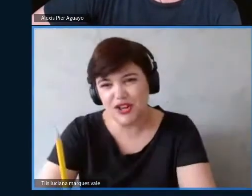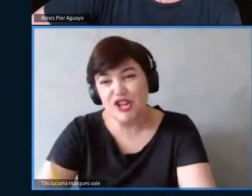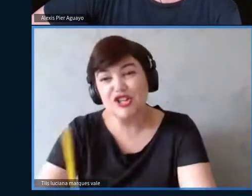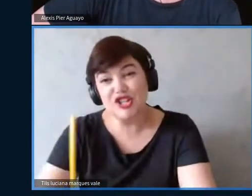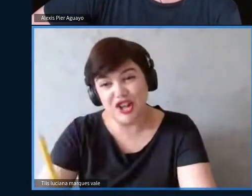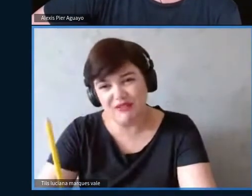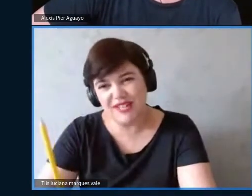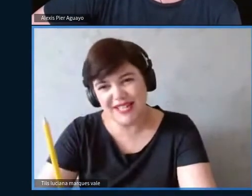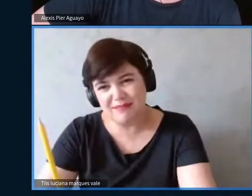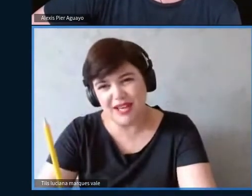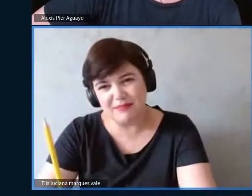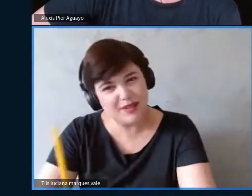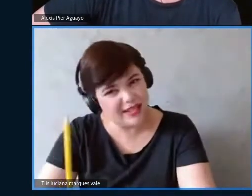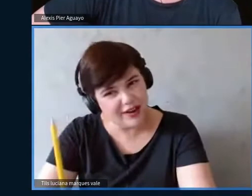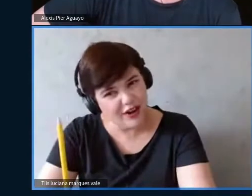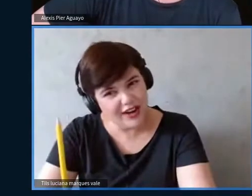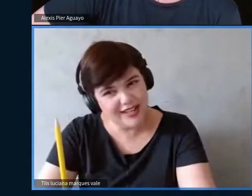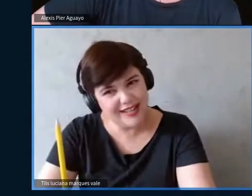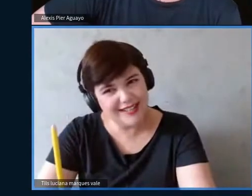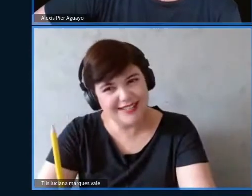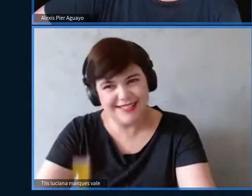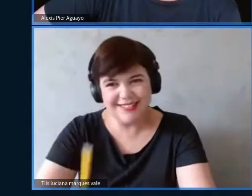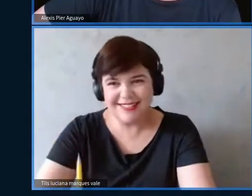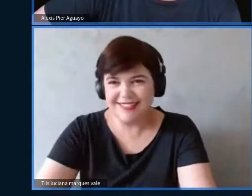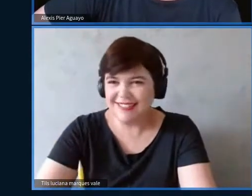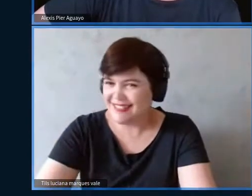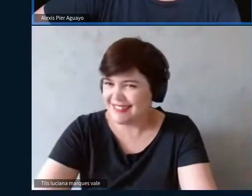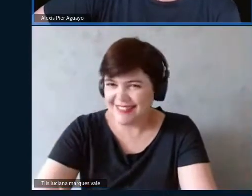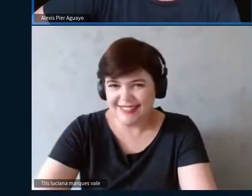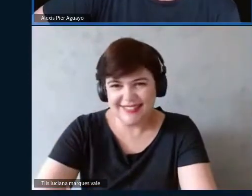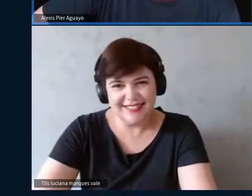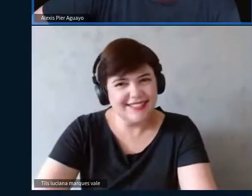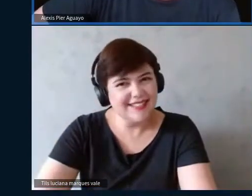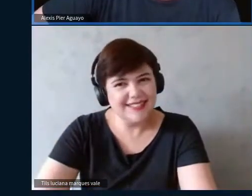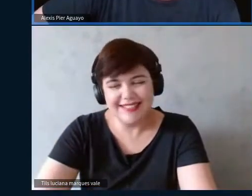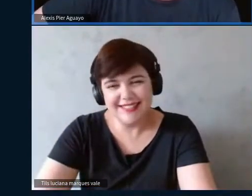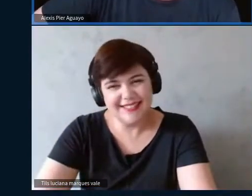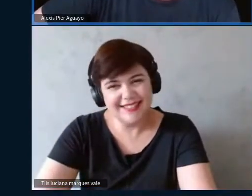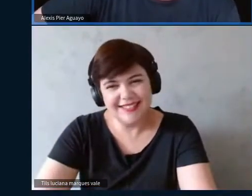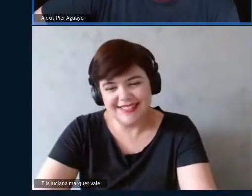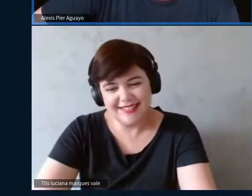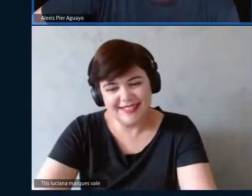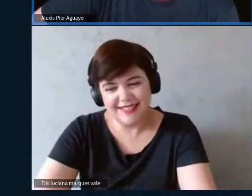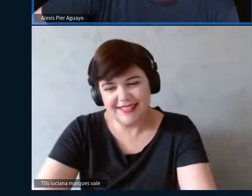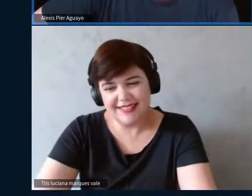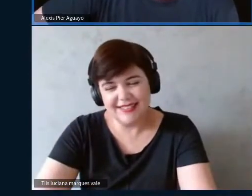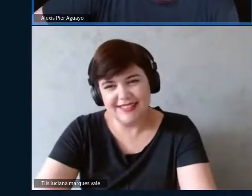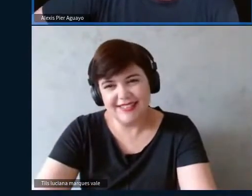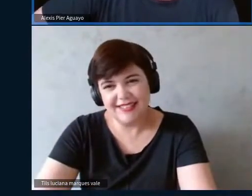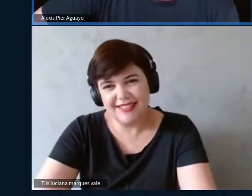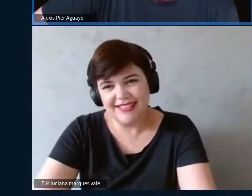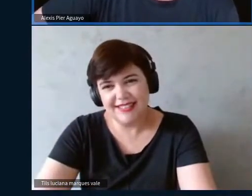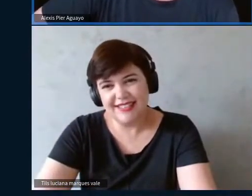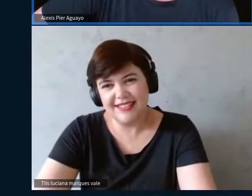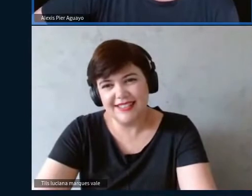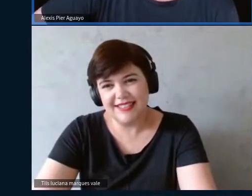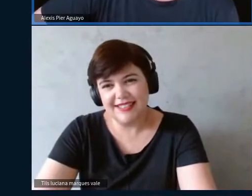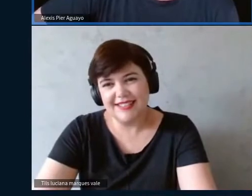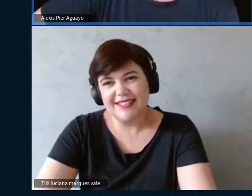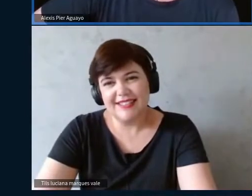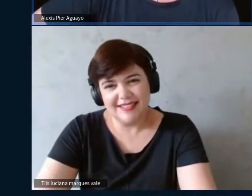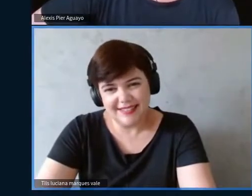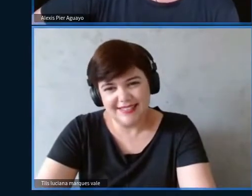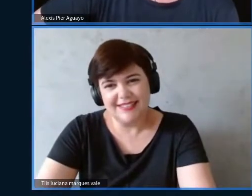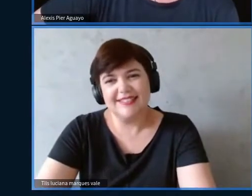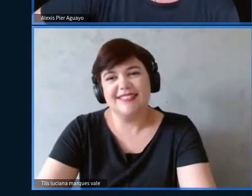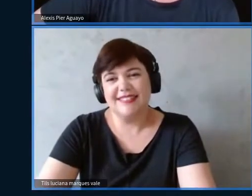meu filho. Só você mesmo, porque olha... É muito amor, velho. Eu tava mandando mensagem até 2 da manhã pro Virgínio ainda.